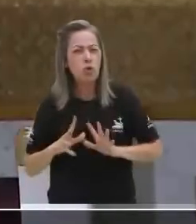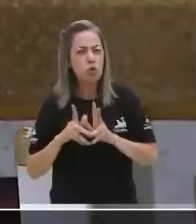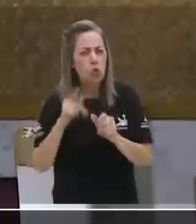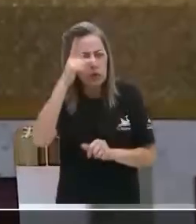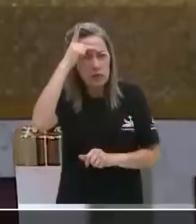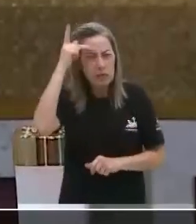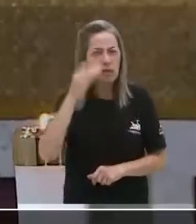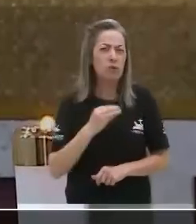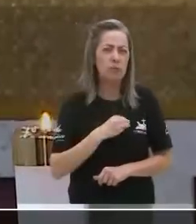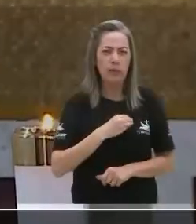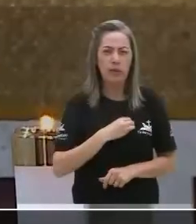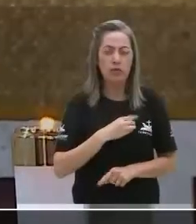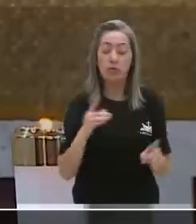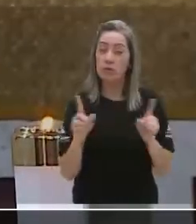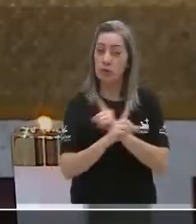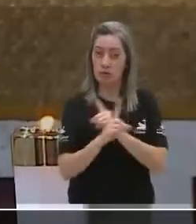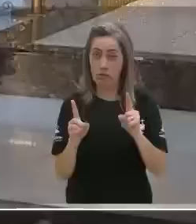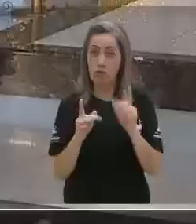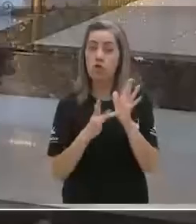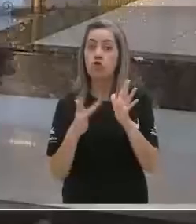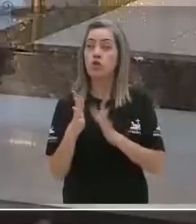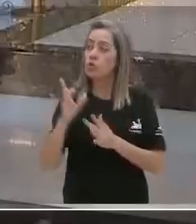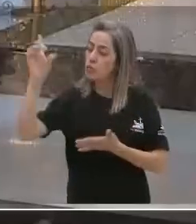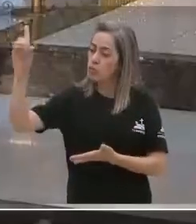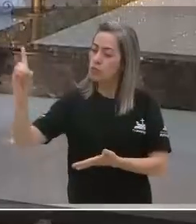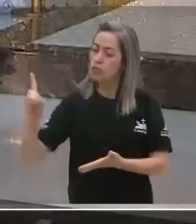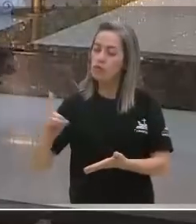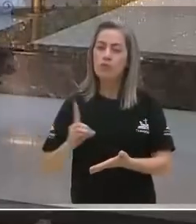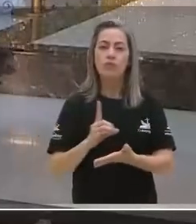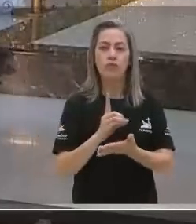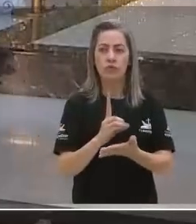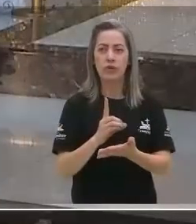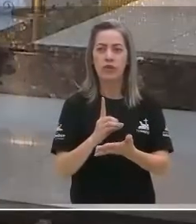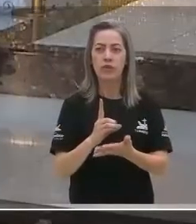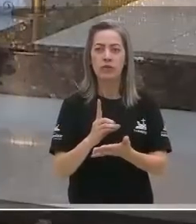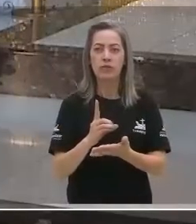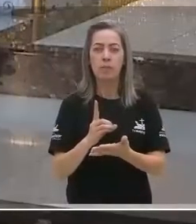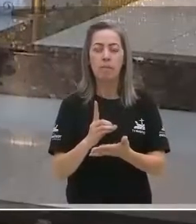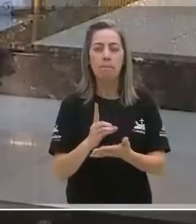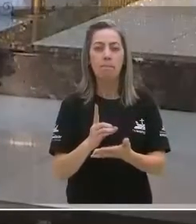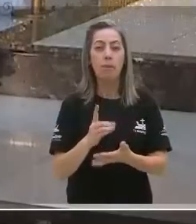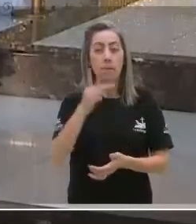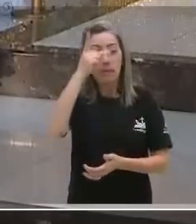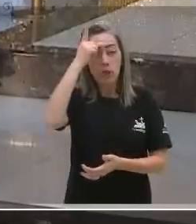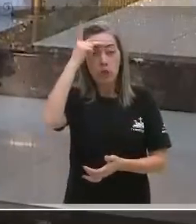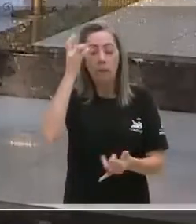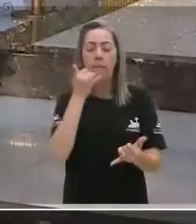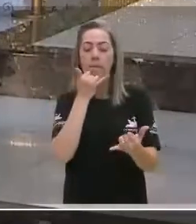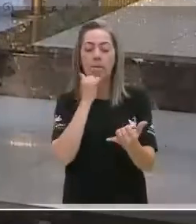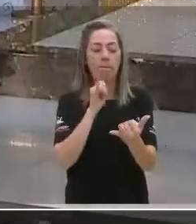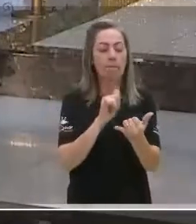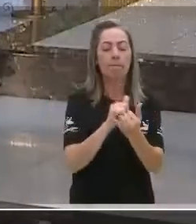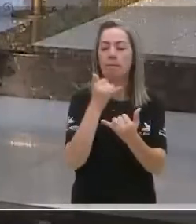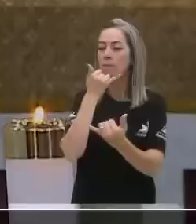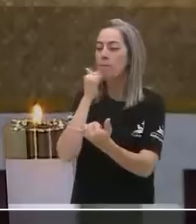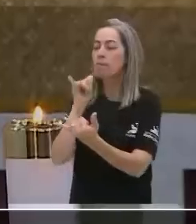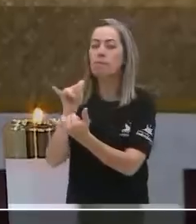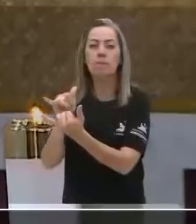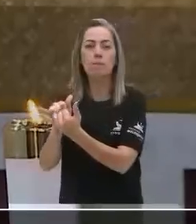vez. Não. Ele veio como perdoador, ele veio